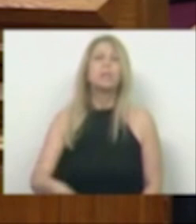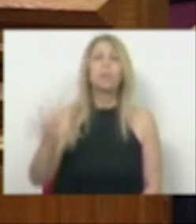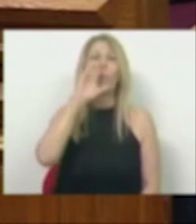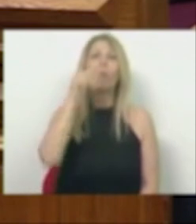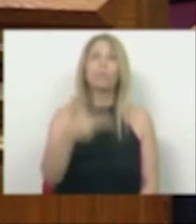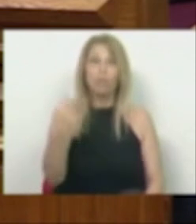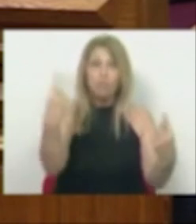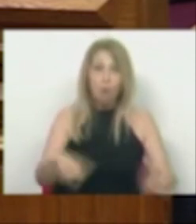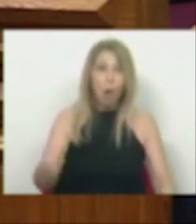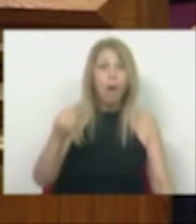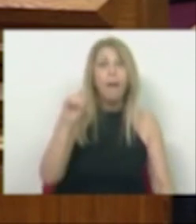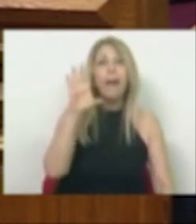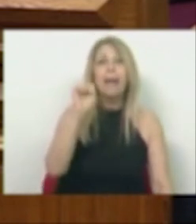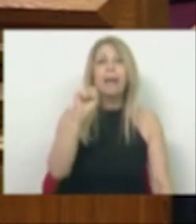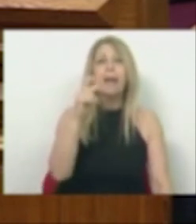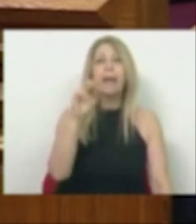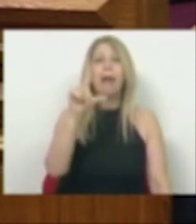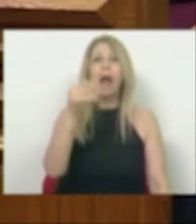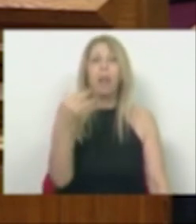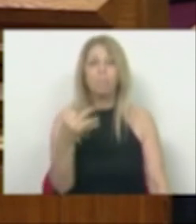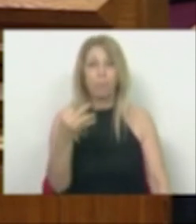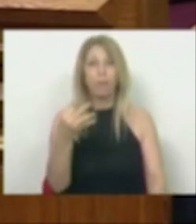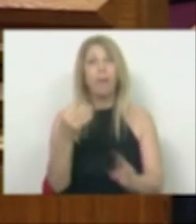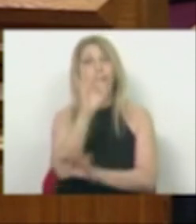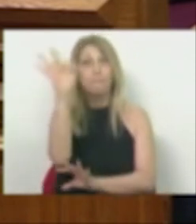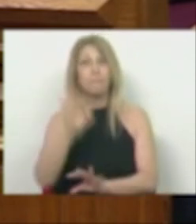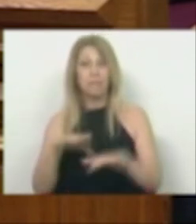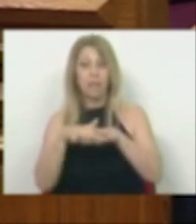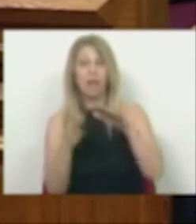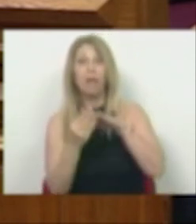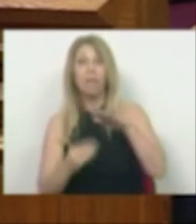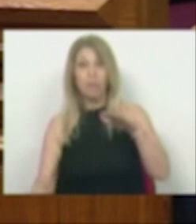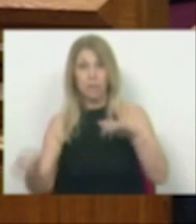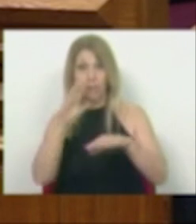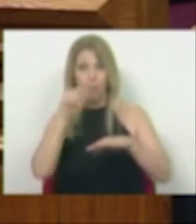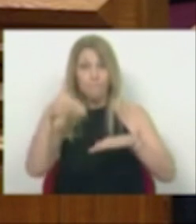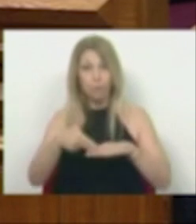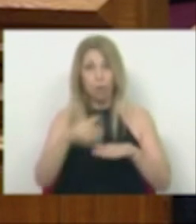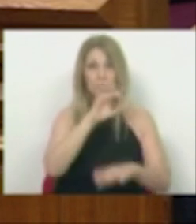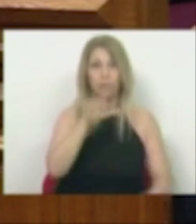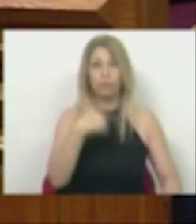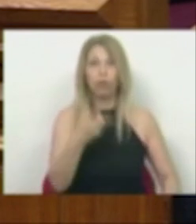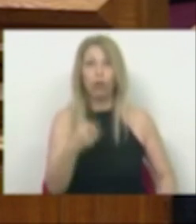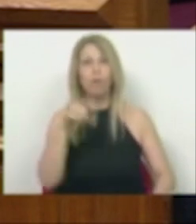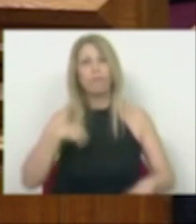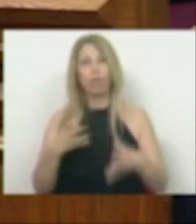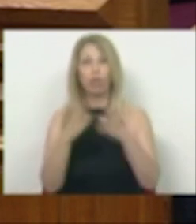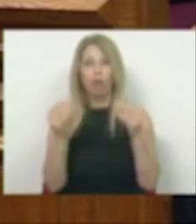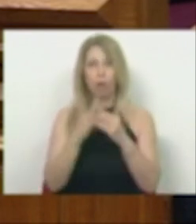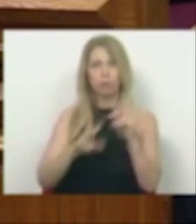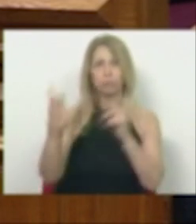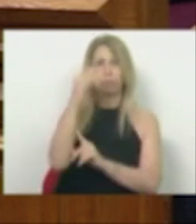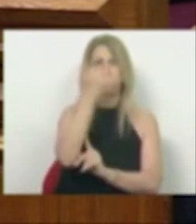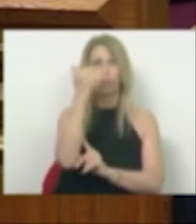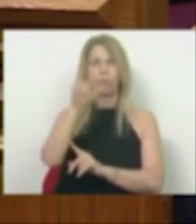só na Galp. A margem de refinação do petróleo passou de 6,9 dólares para